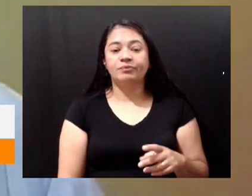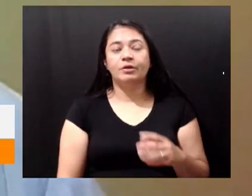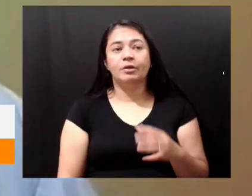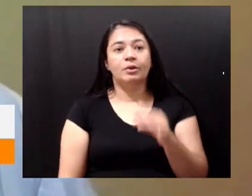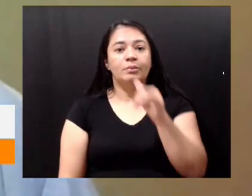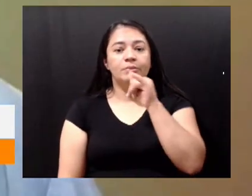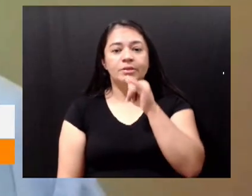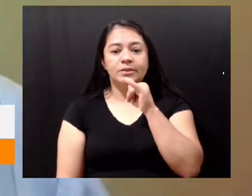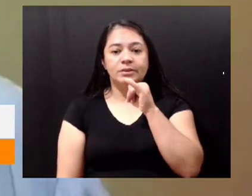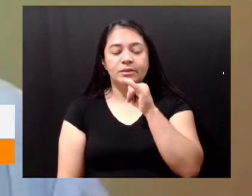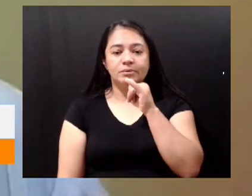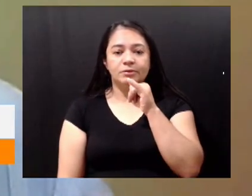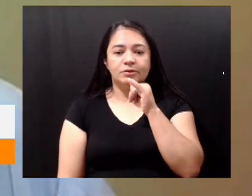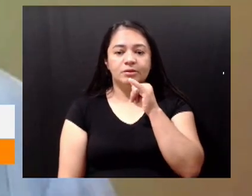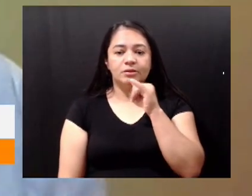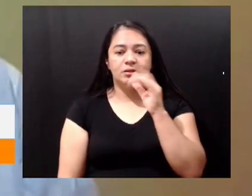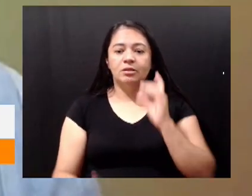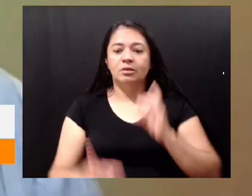uma depressão,